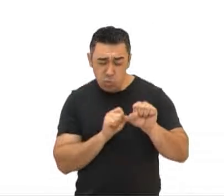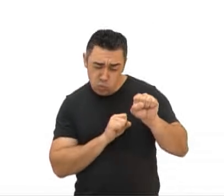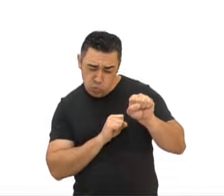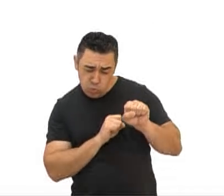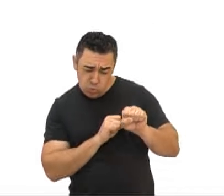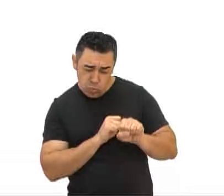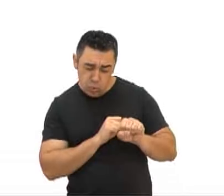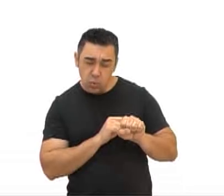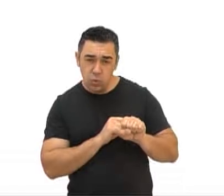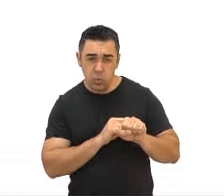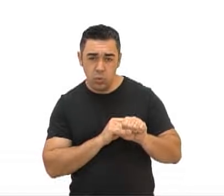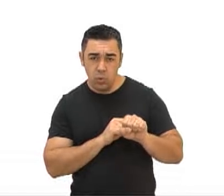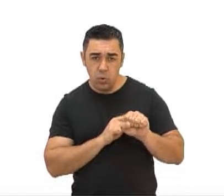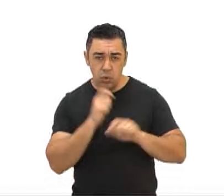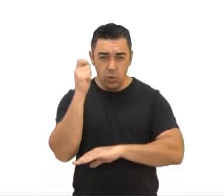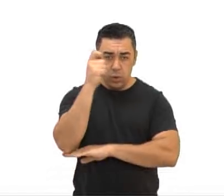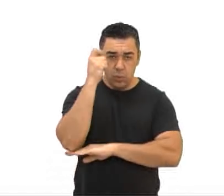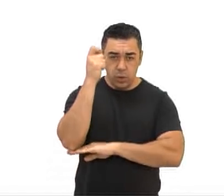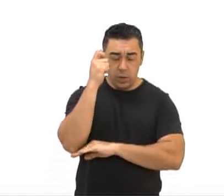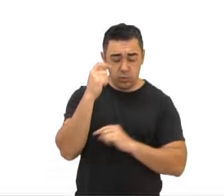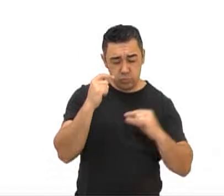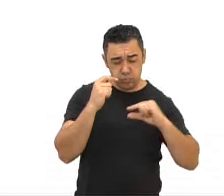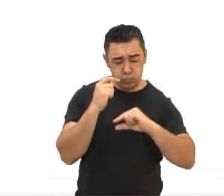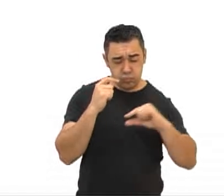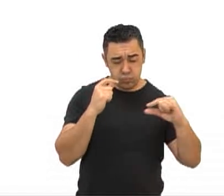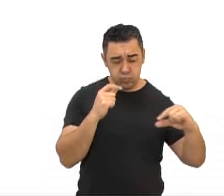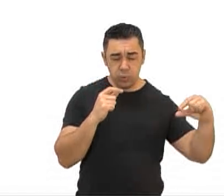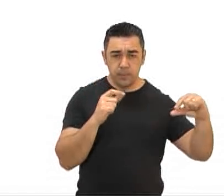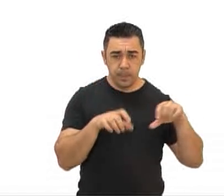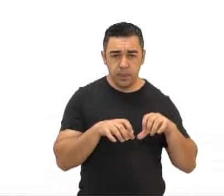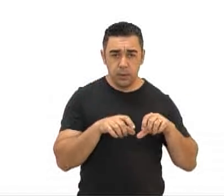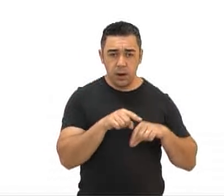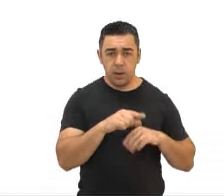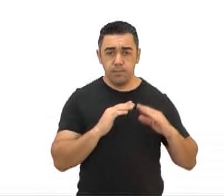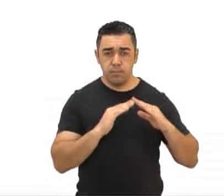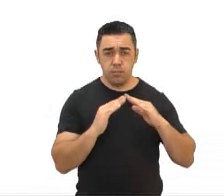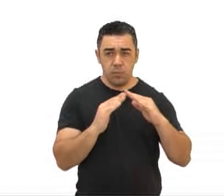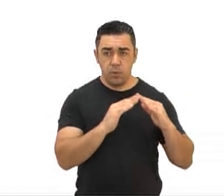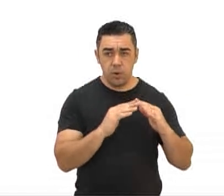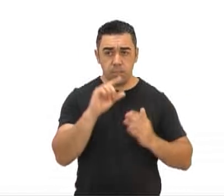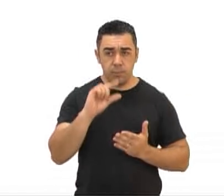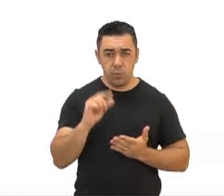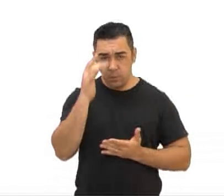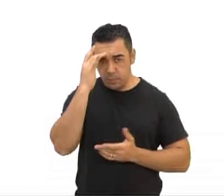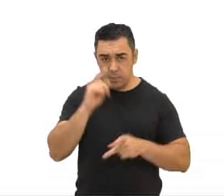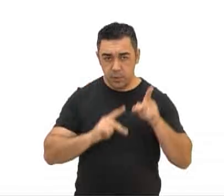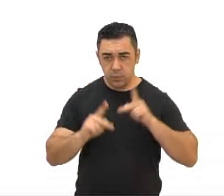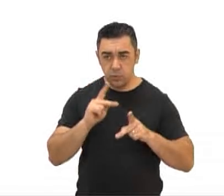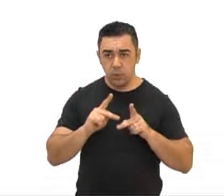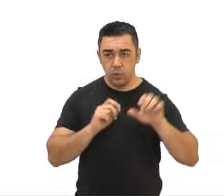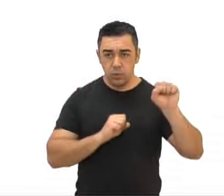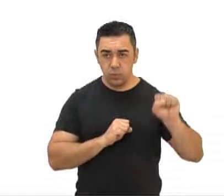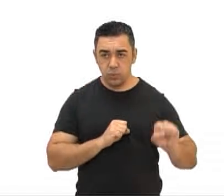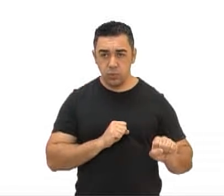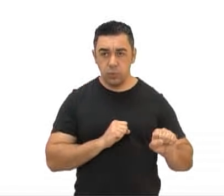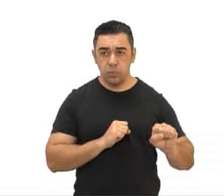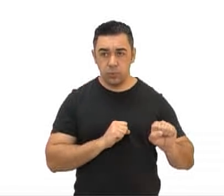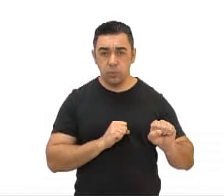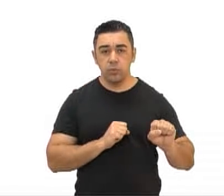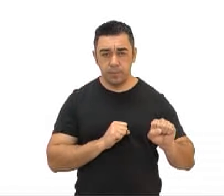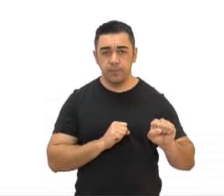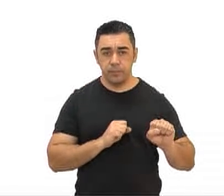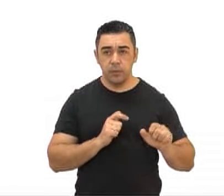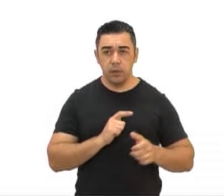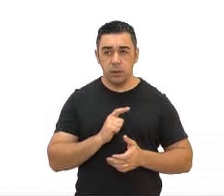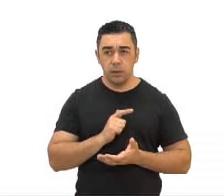sul do Rio Grande do Sul, quando a gente pensa na ocupação da região sul, na distribuição da população na região sul. Ou seja, eu tenho aqui